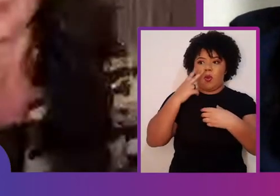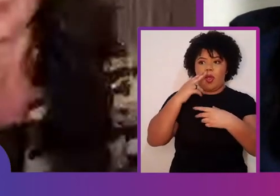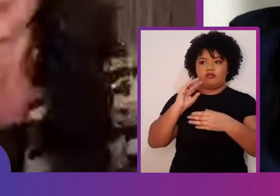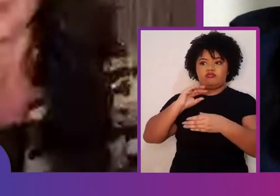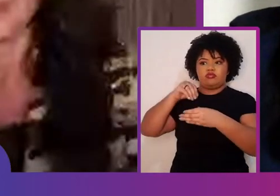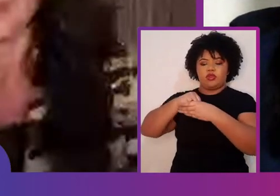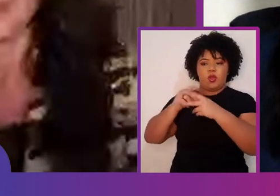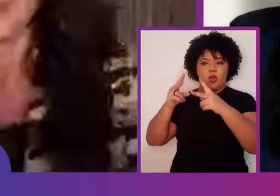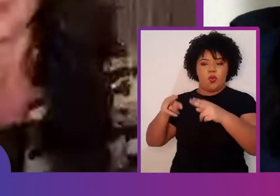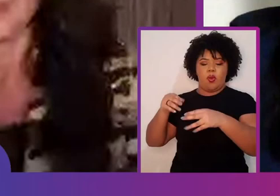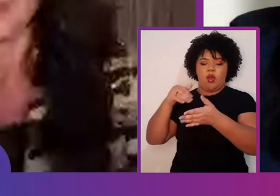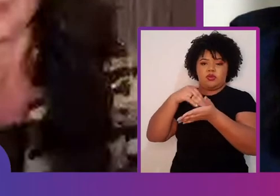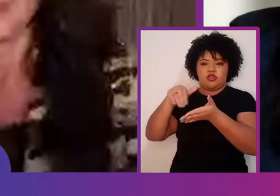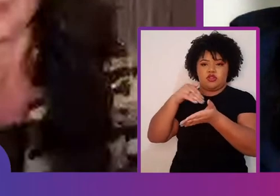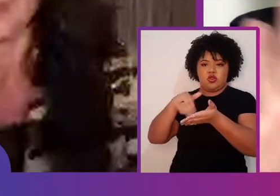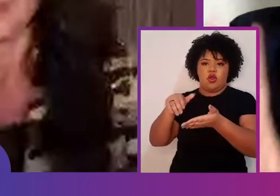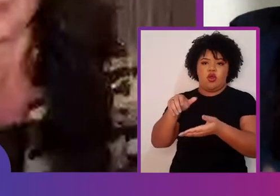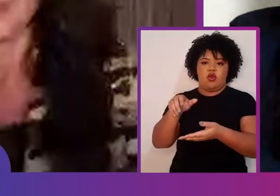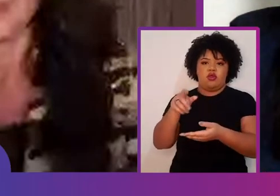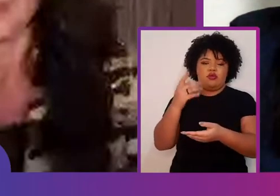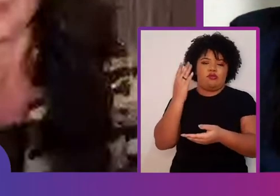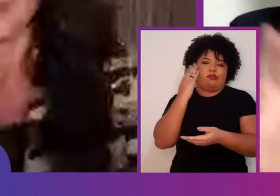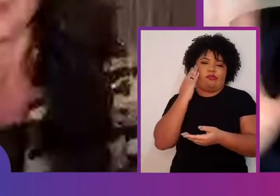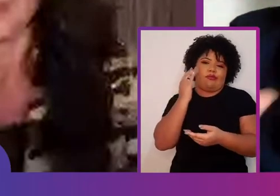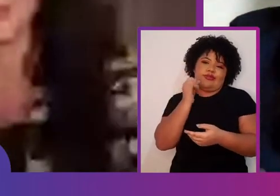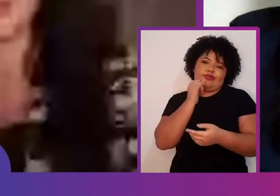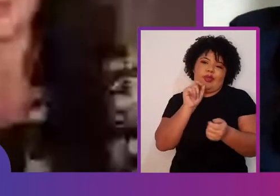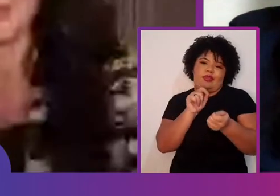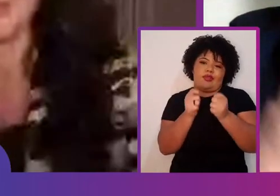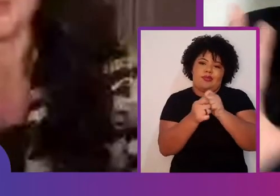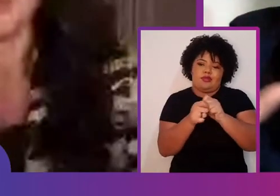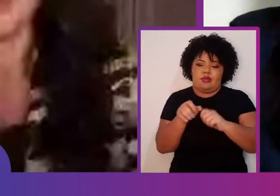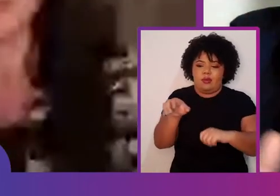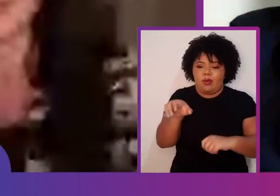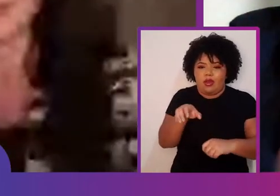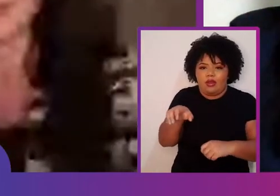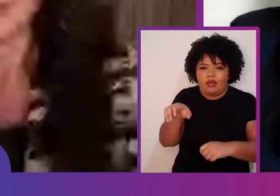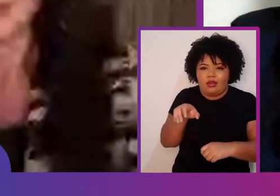mousepad, uma cadeira, uma luz, um quadrinho, para ele